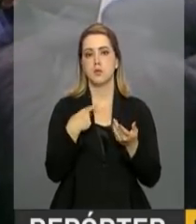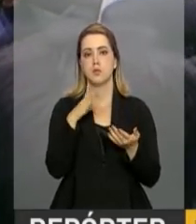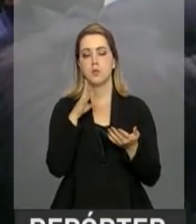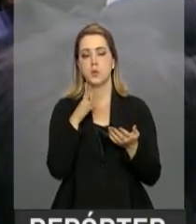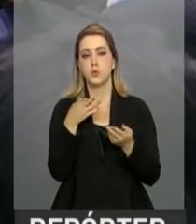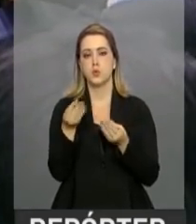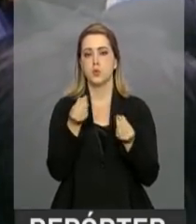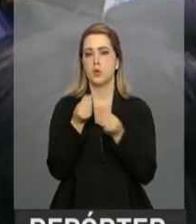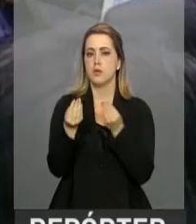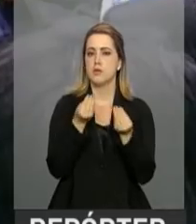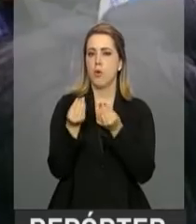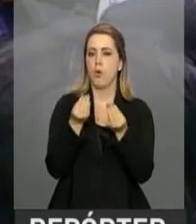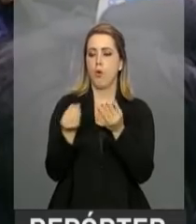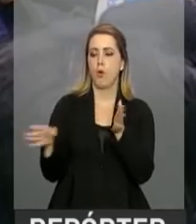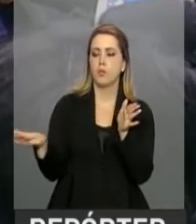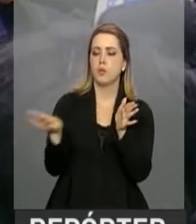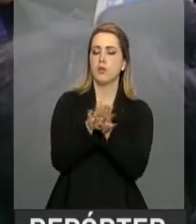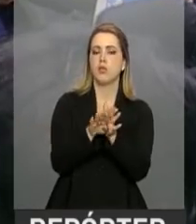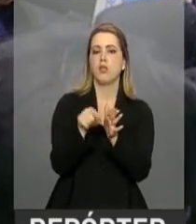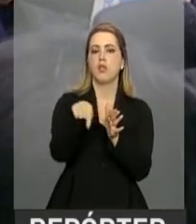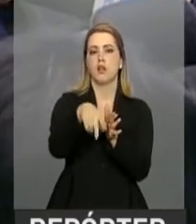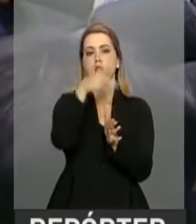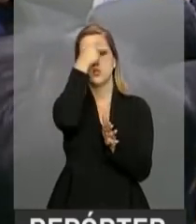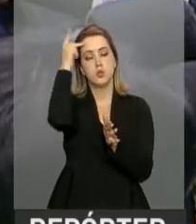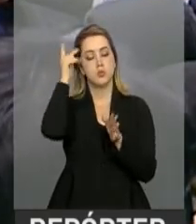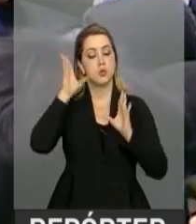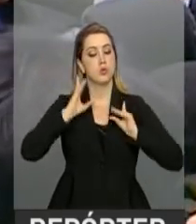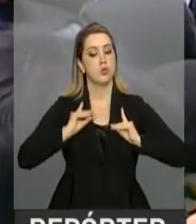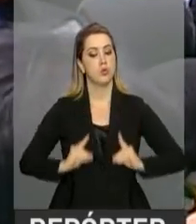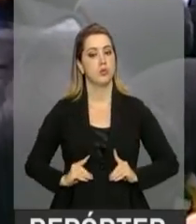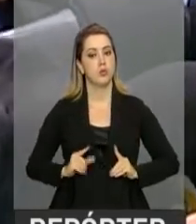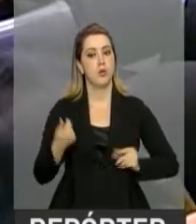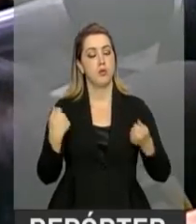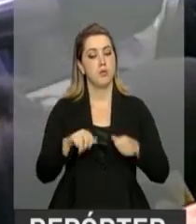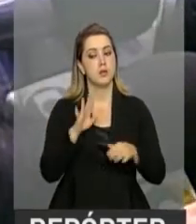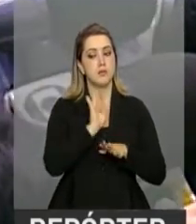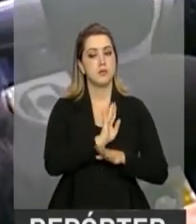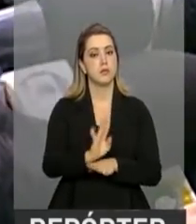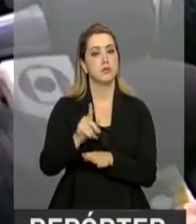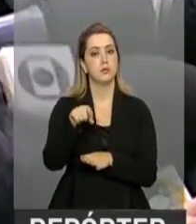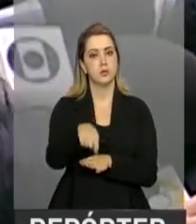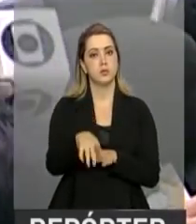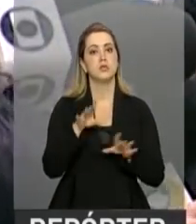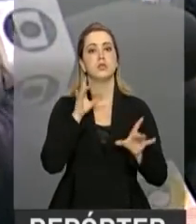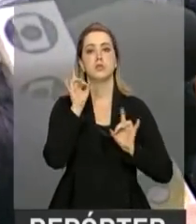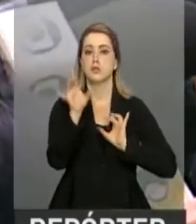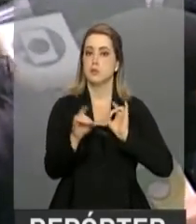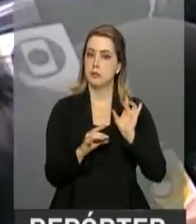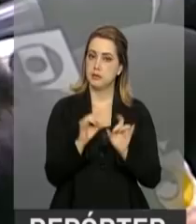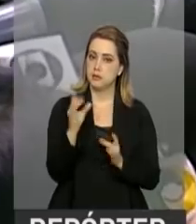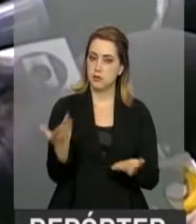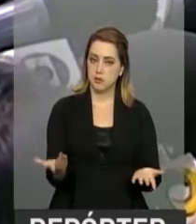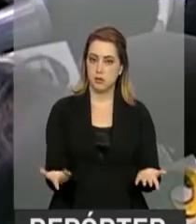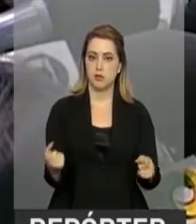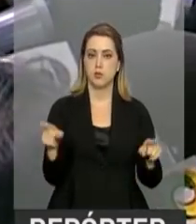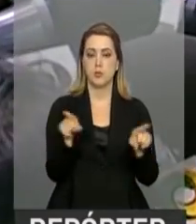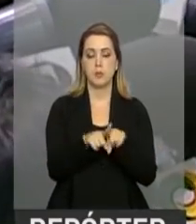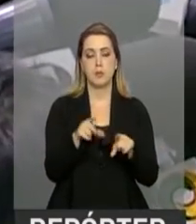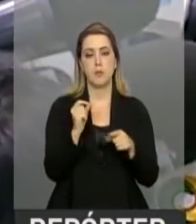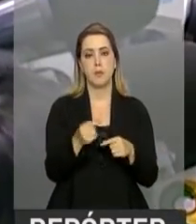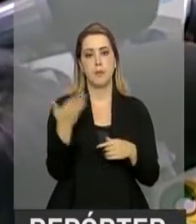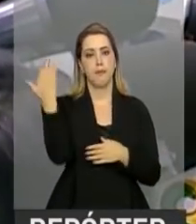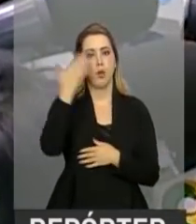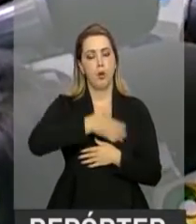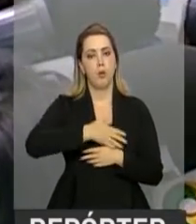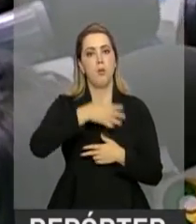de alunos com necessidades especiais, que tem que ser atendidas em atendimentos específicos ou especializados,